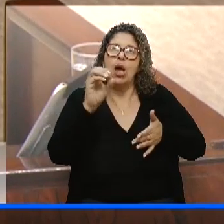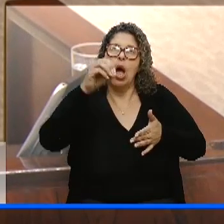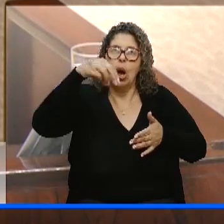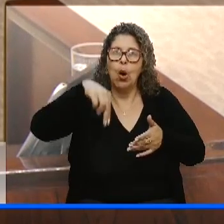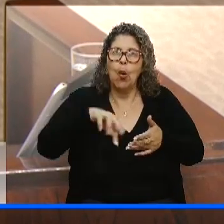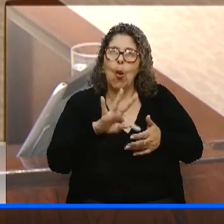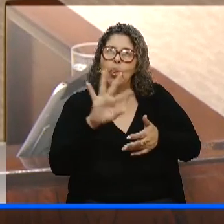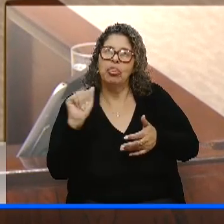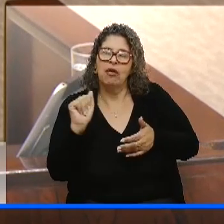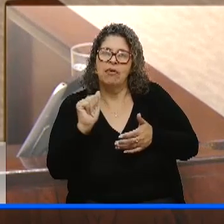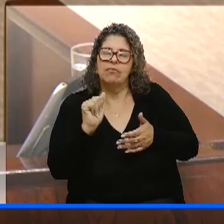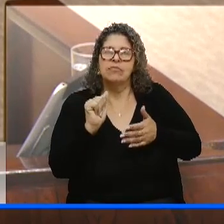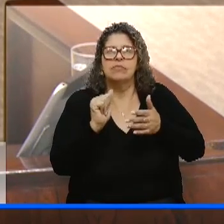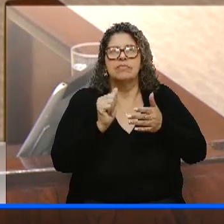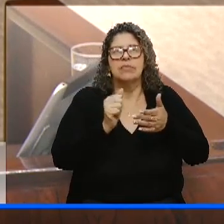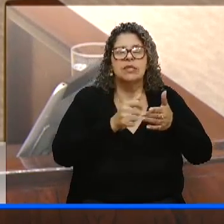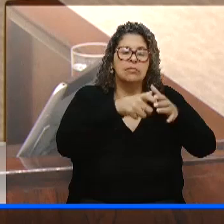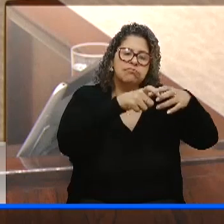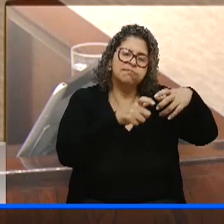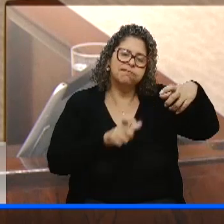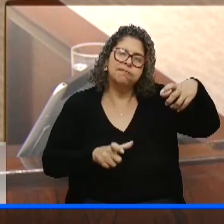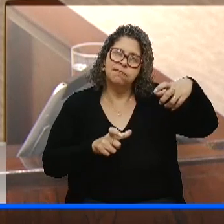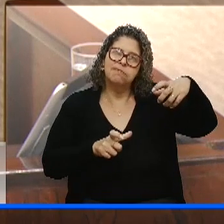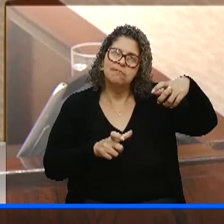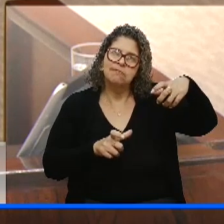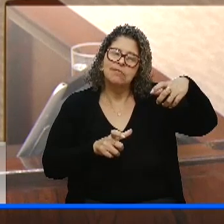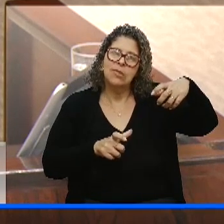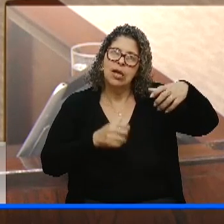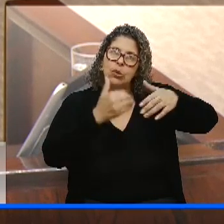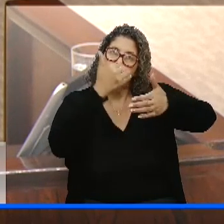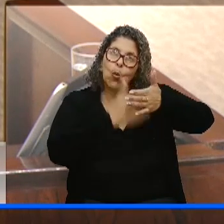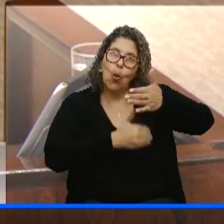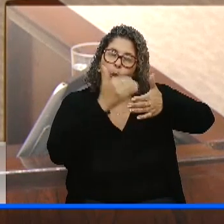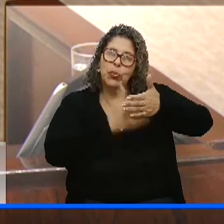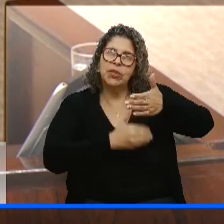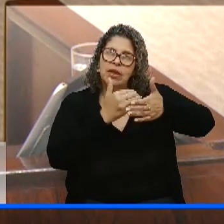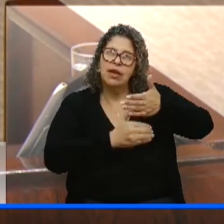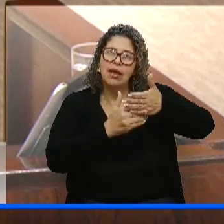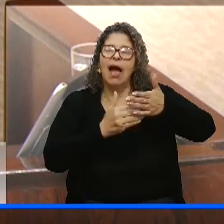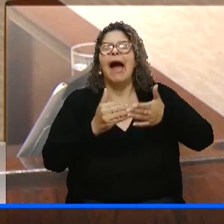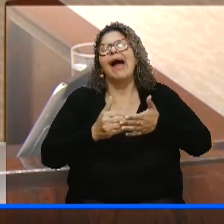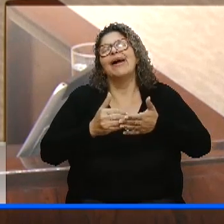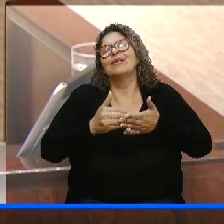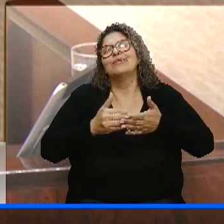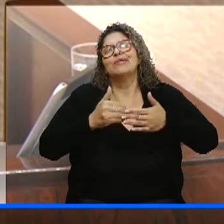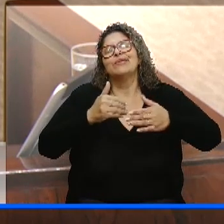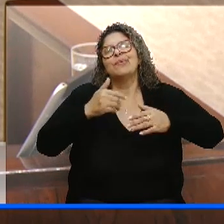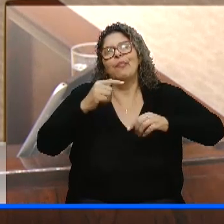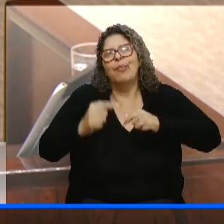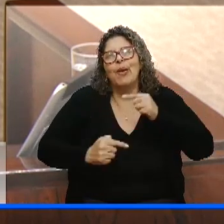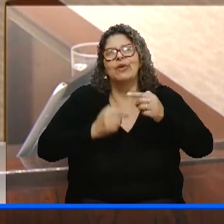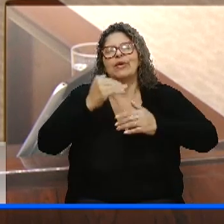acontece que esse processo tem sido